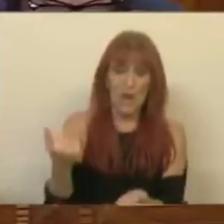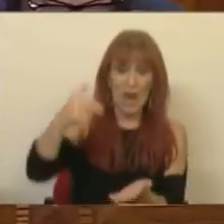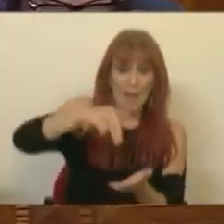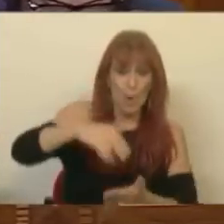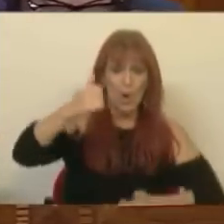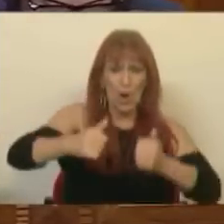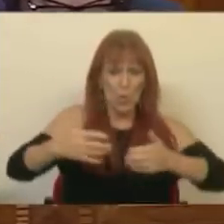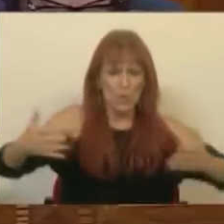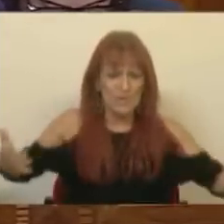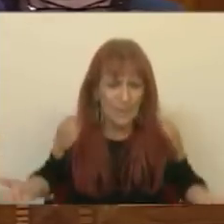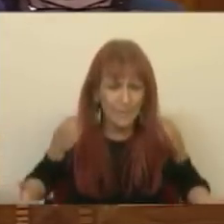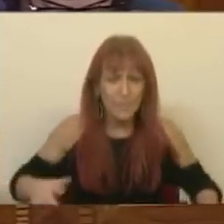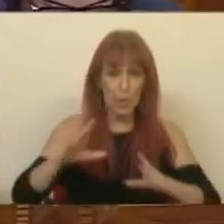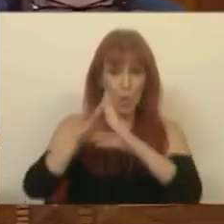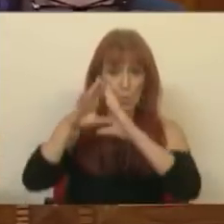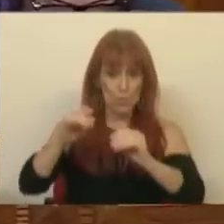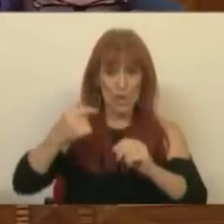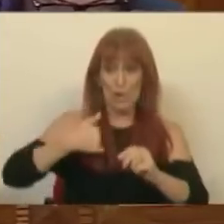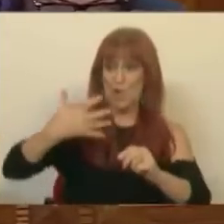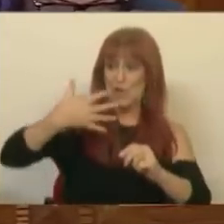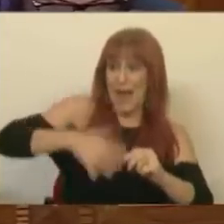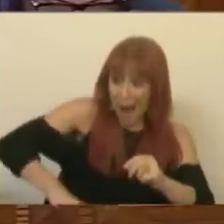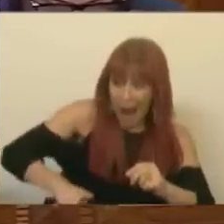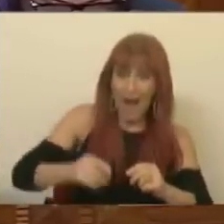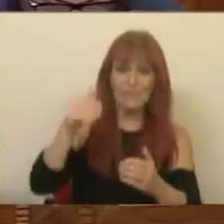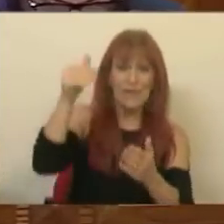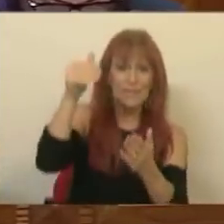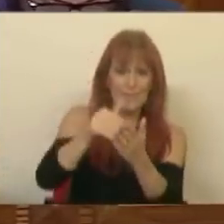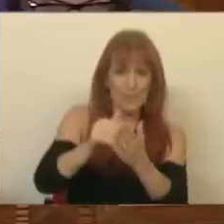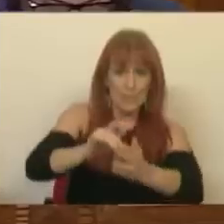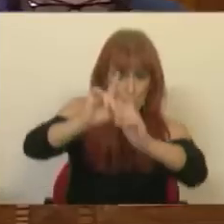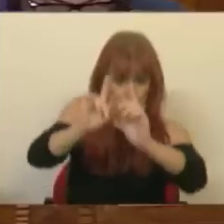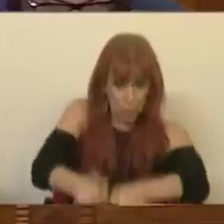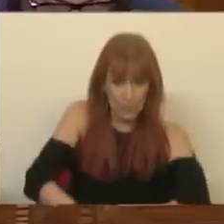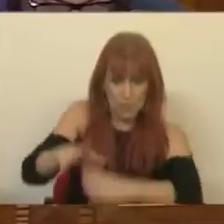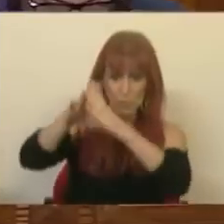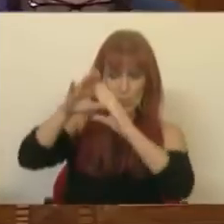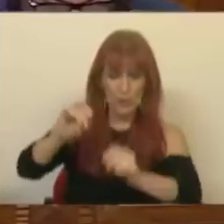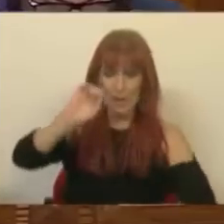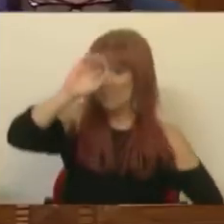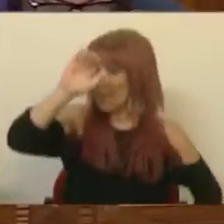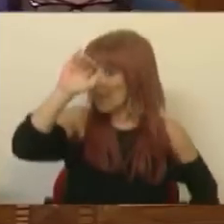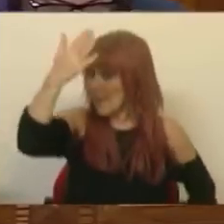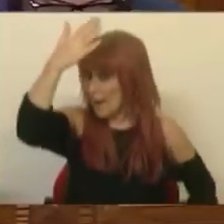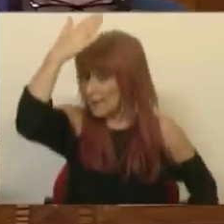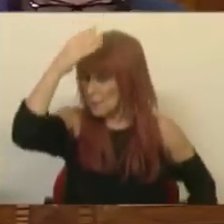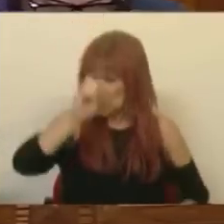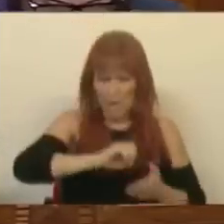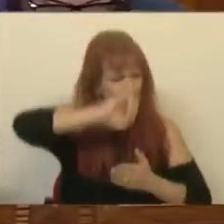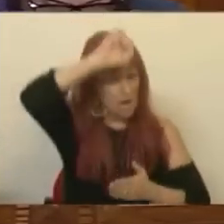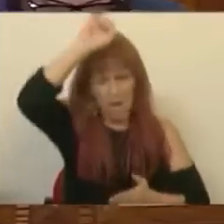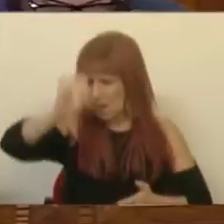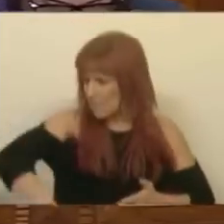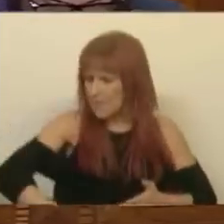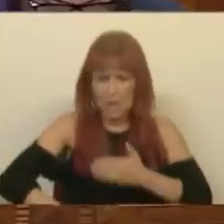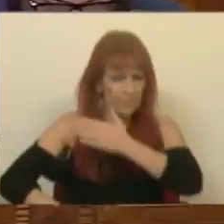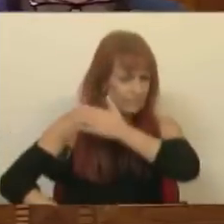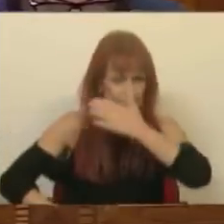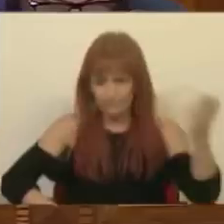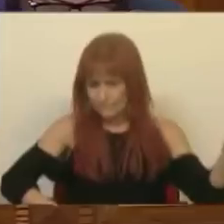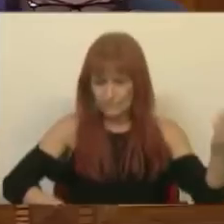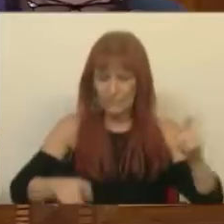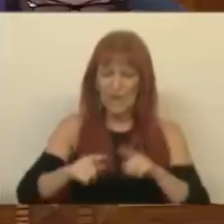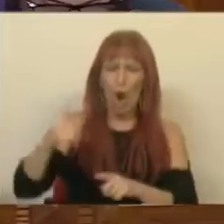a concursos e o modelo que nós queremos introduzir é um modelo em primeiro ilumina eh